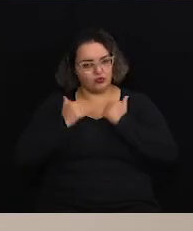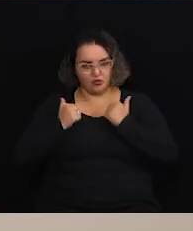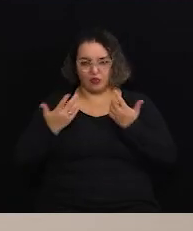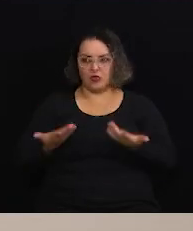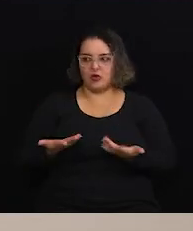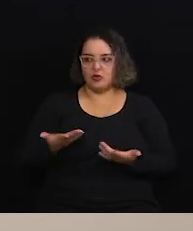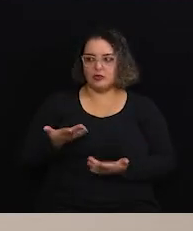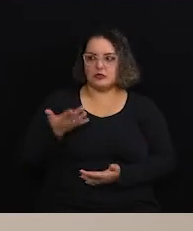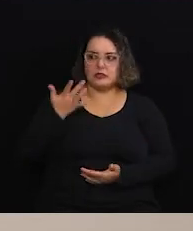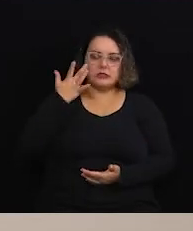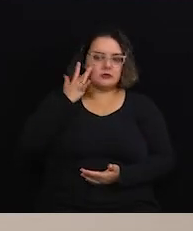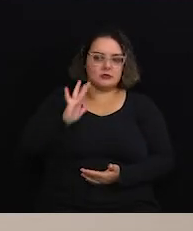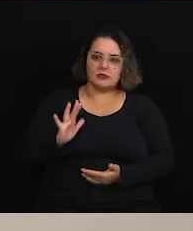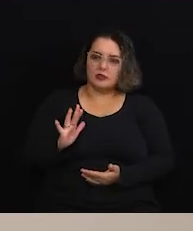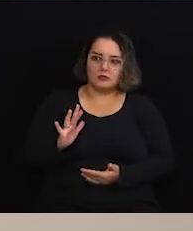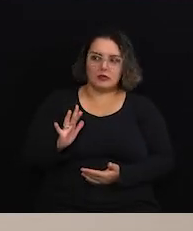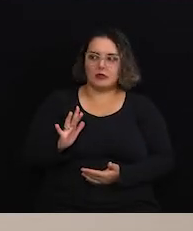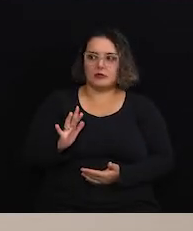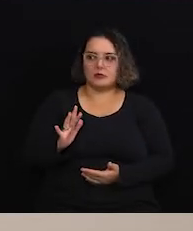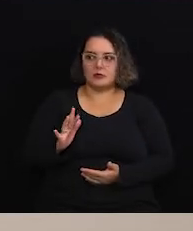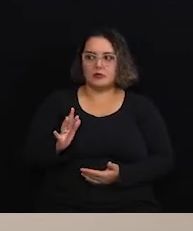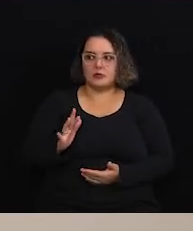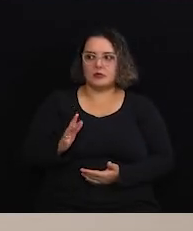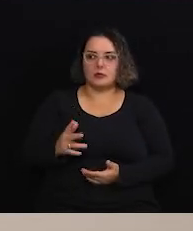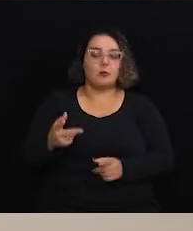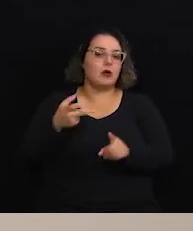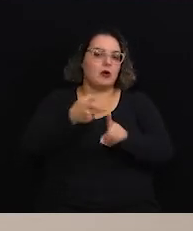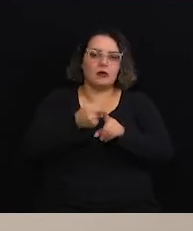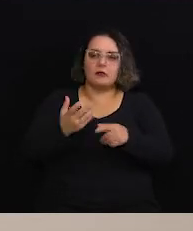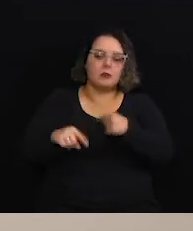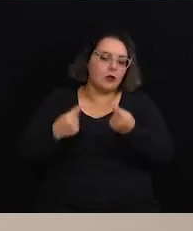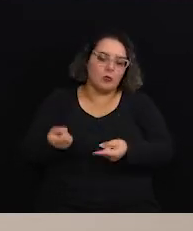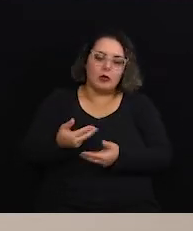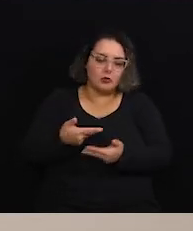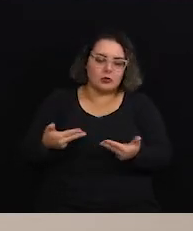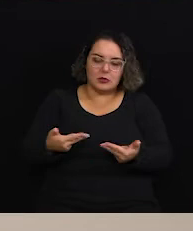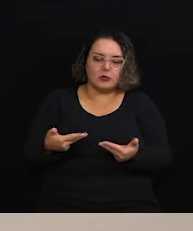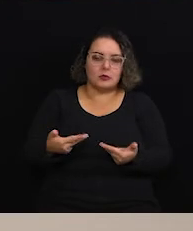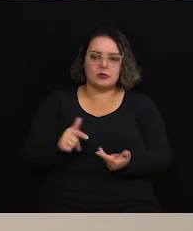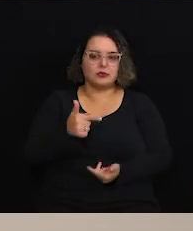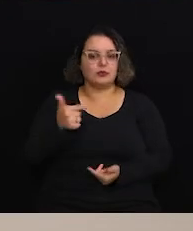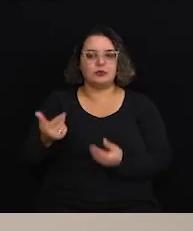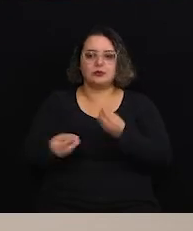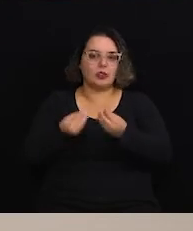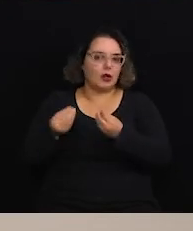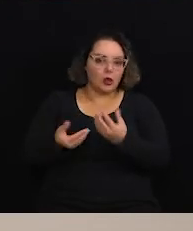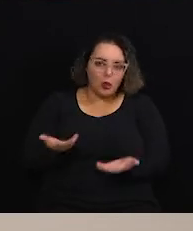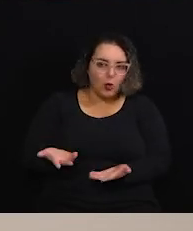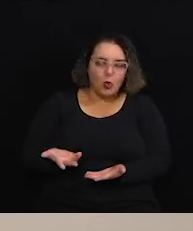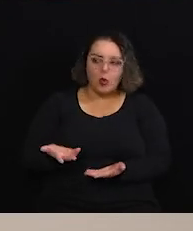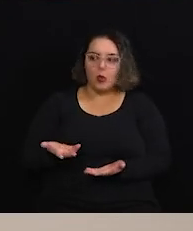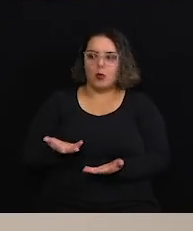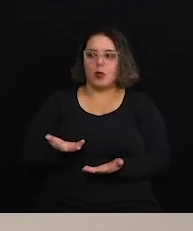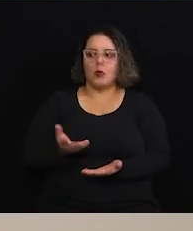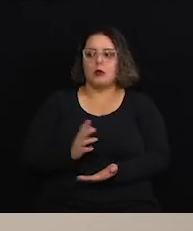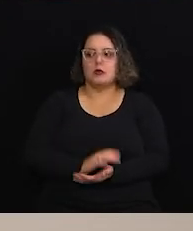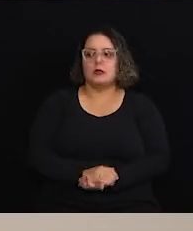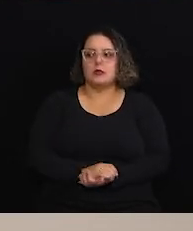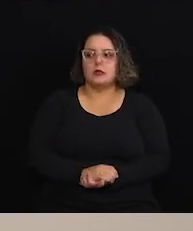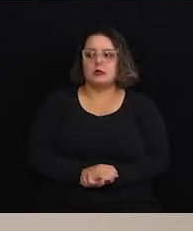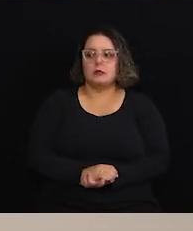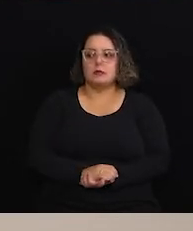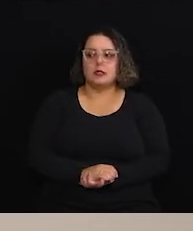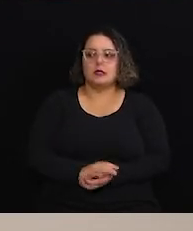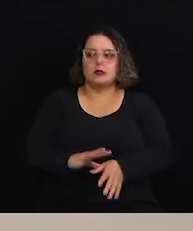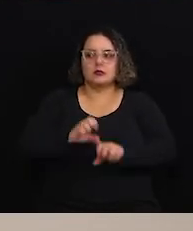infelizmente, a gente ainda não tem medicamentos que a gente vai usar, ou nenhuma vacina, ou nenhuma outra outra substância que vai prevenir ela de ter endometriose,